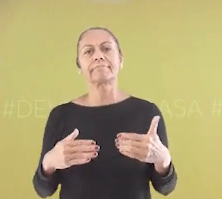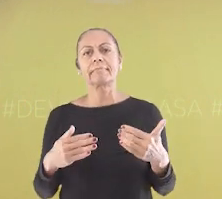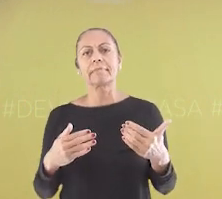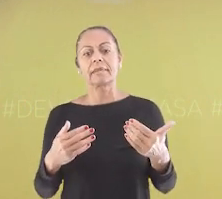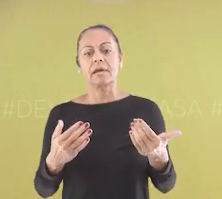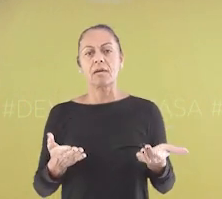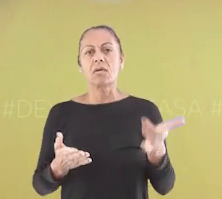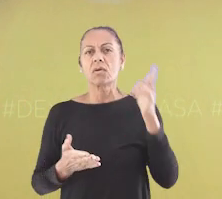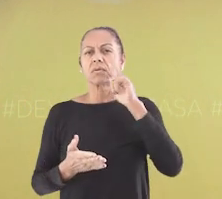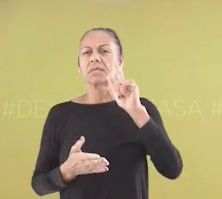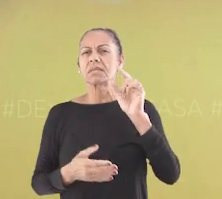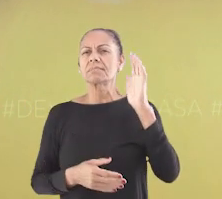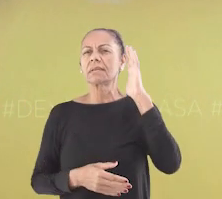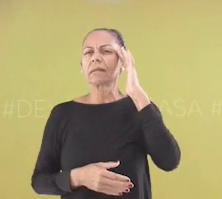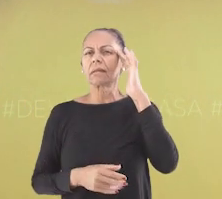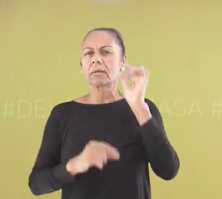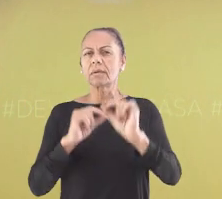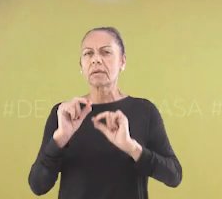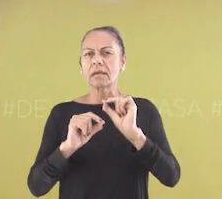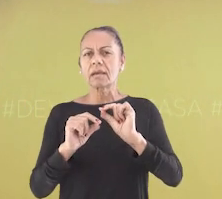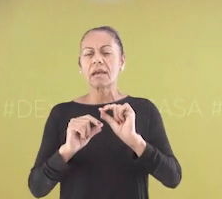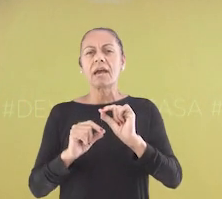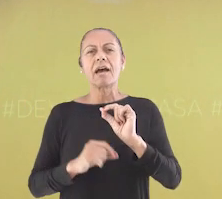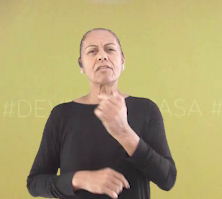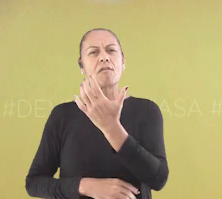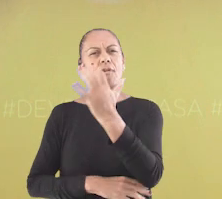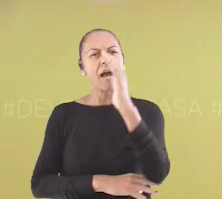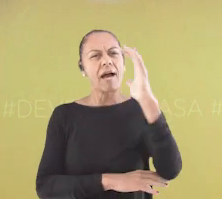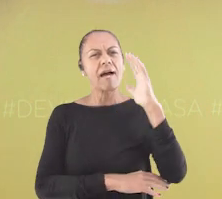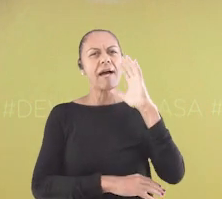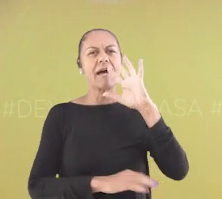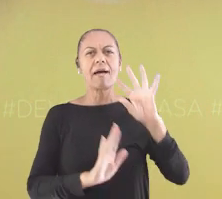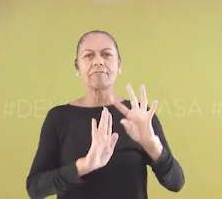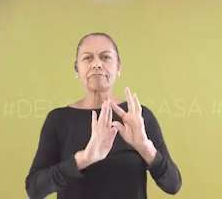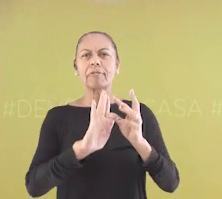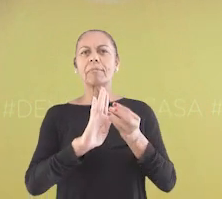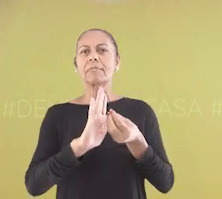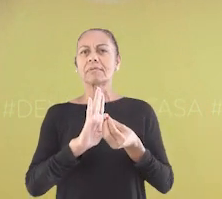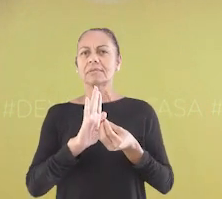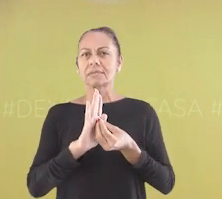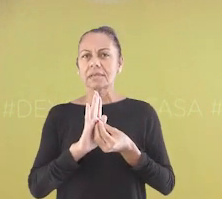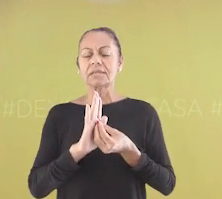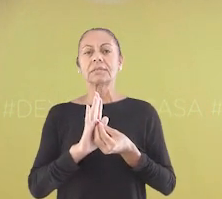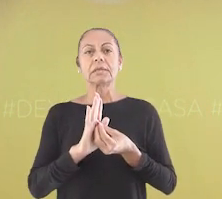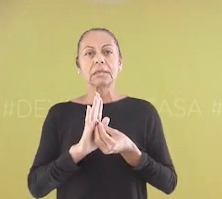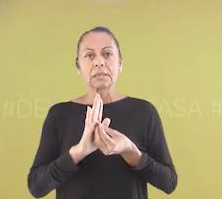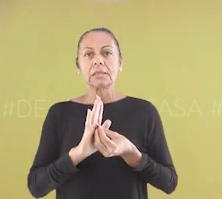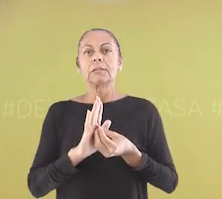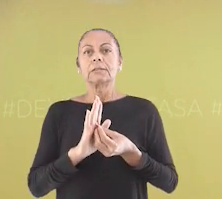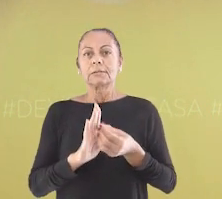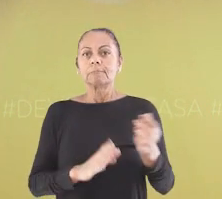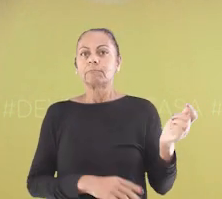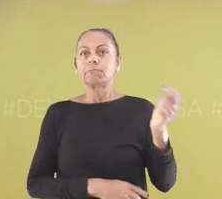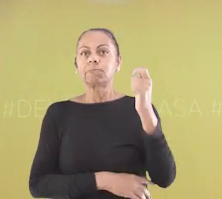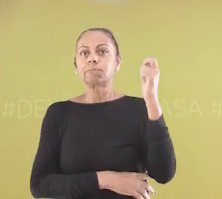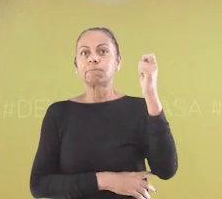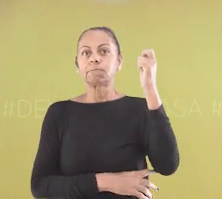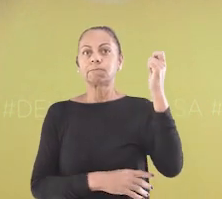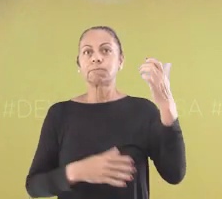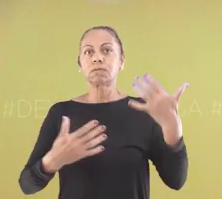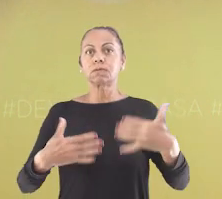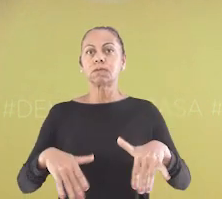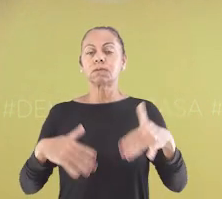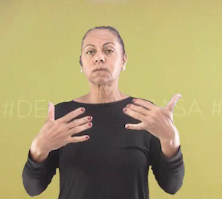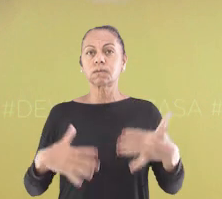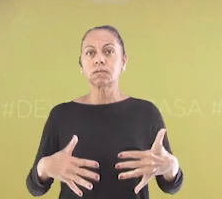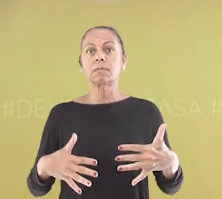Batista. Só com esses trechos da matéria, conseguimos entender que a realidade da nossa floresta amazônica é alarmante.